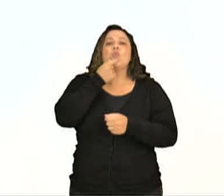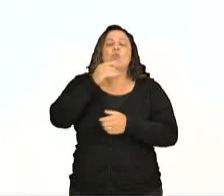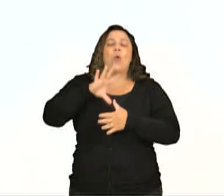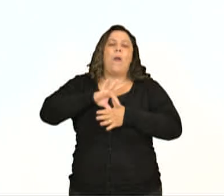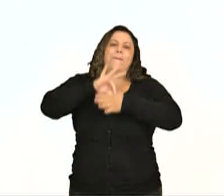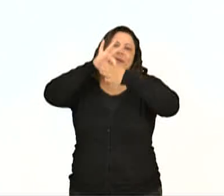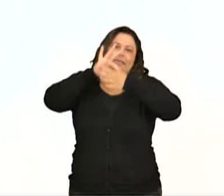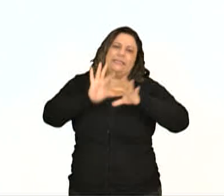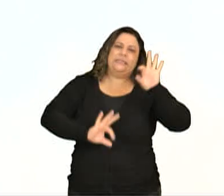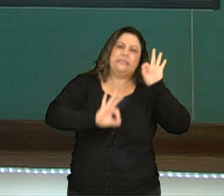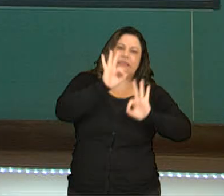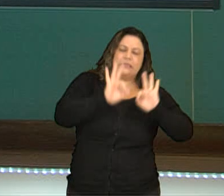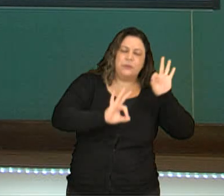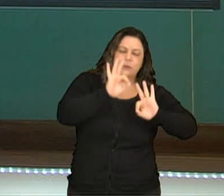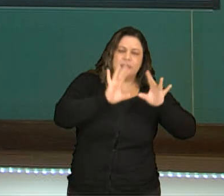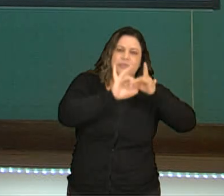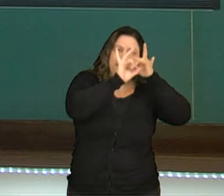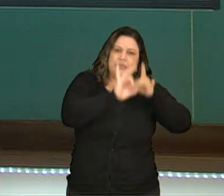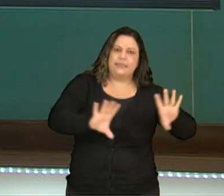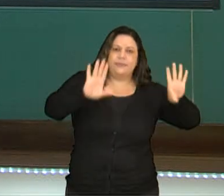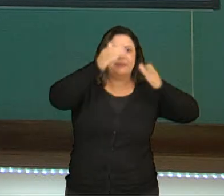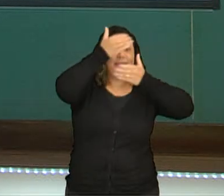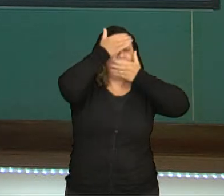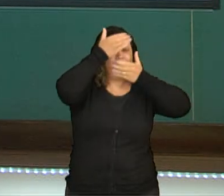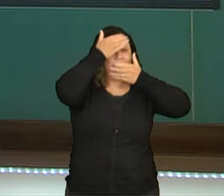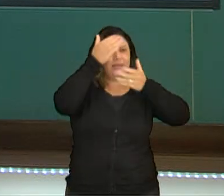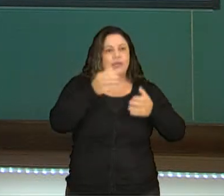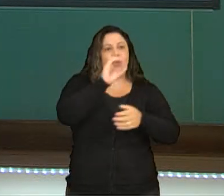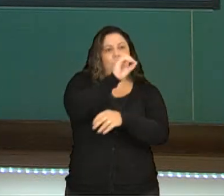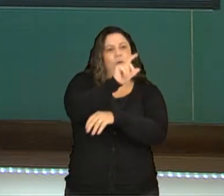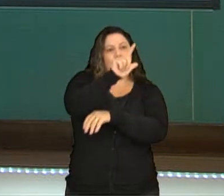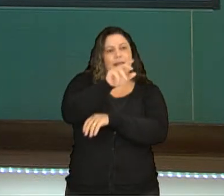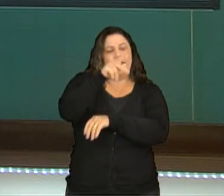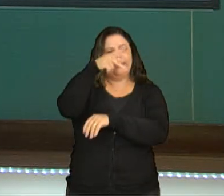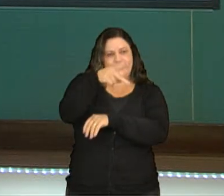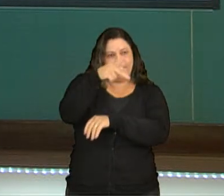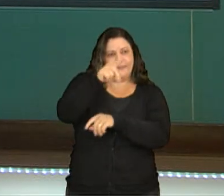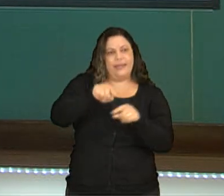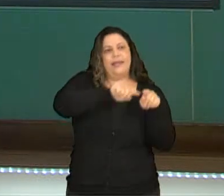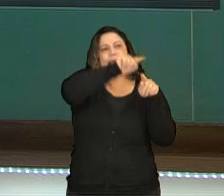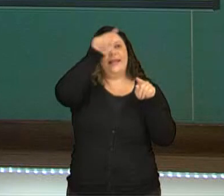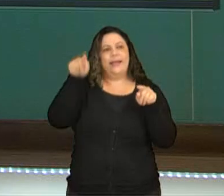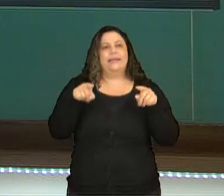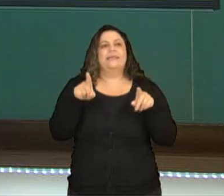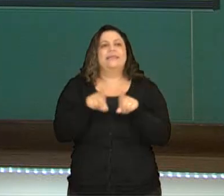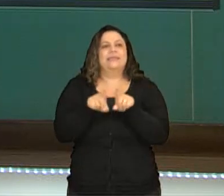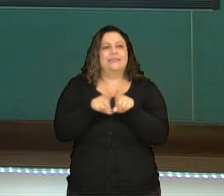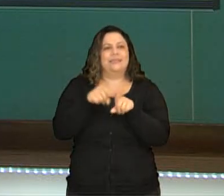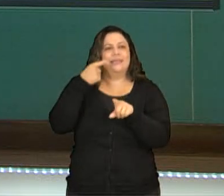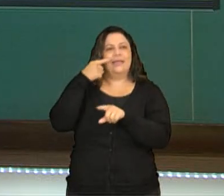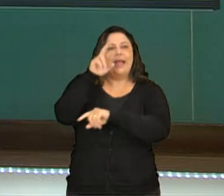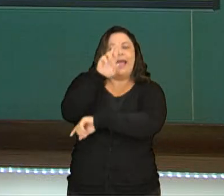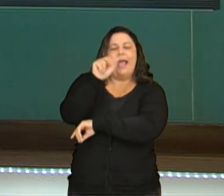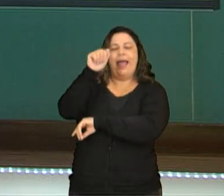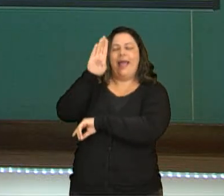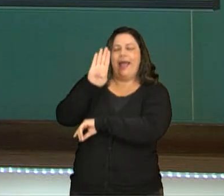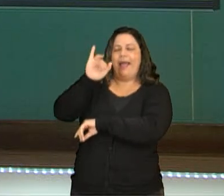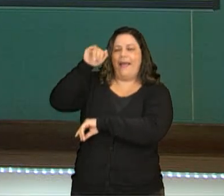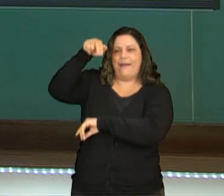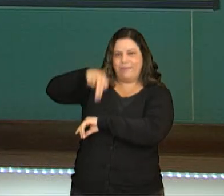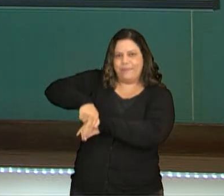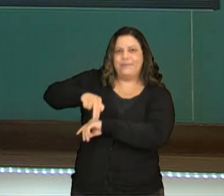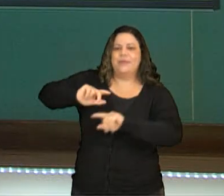da Organização para a Libertação da Palestina, OLP, e mais à esquerda da sua imagem, Yitzhak Rabin, de